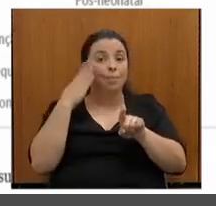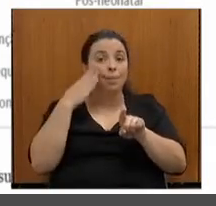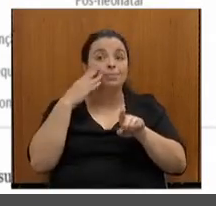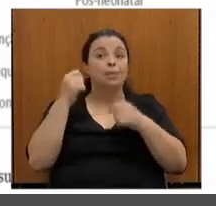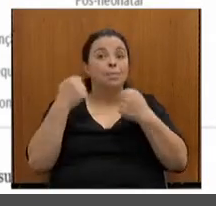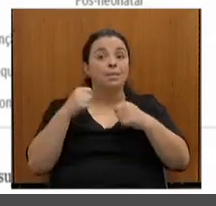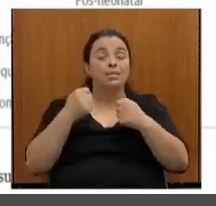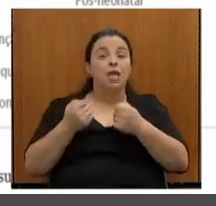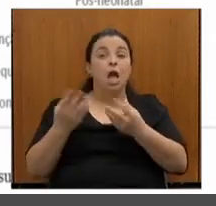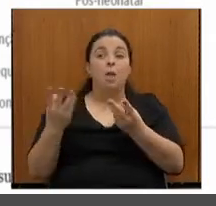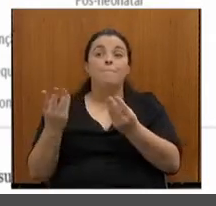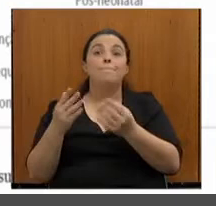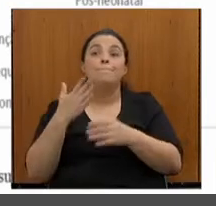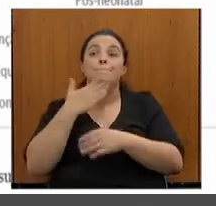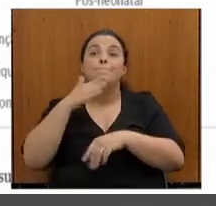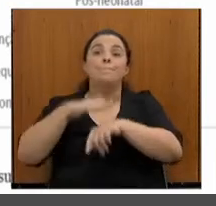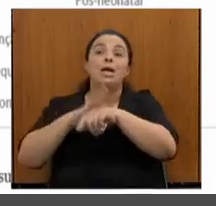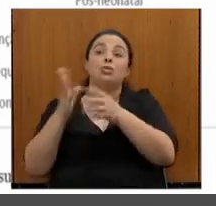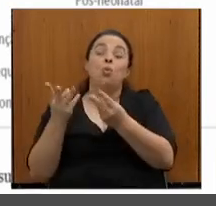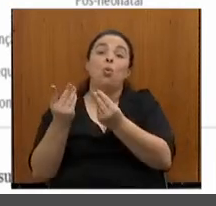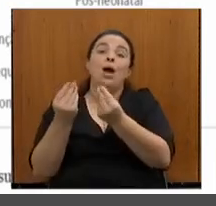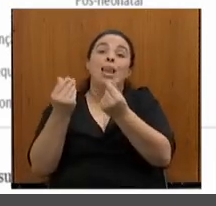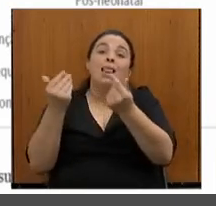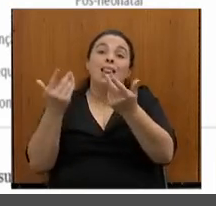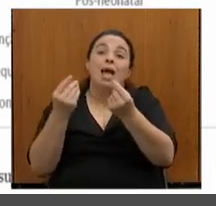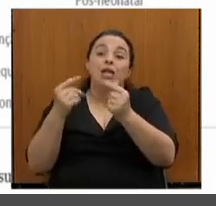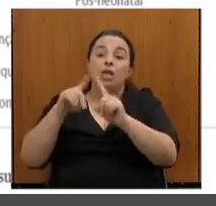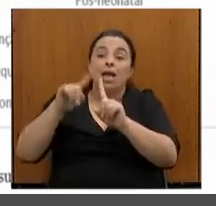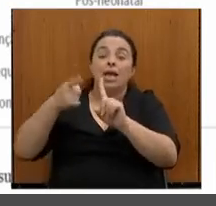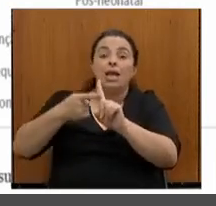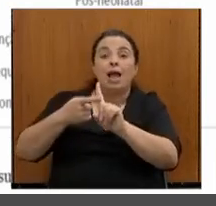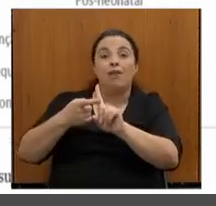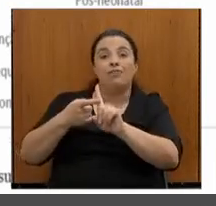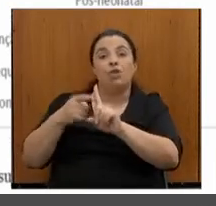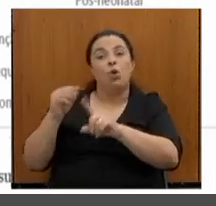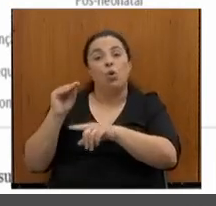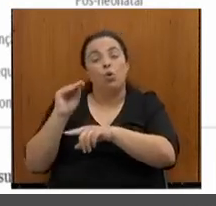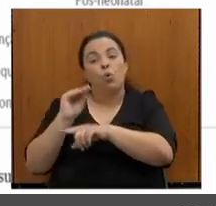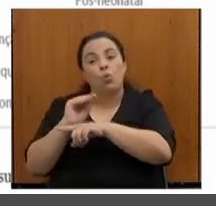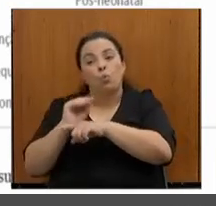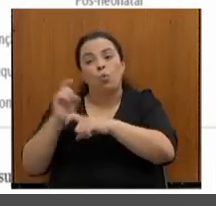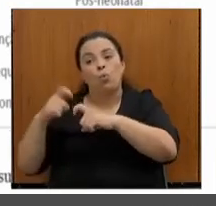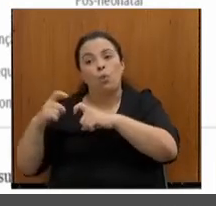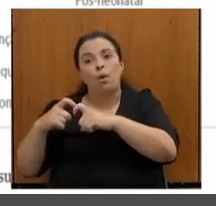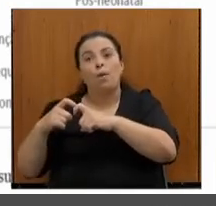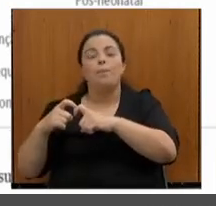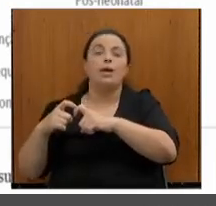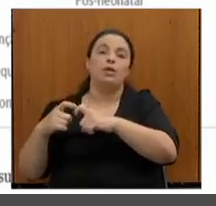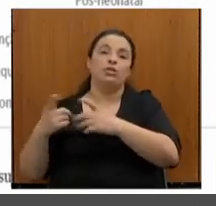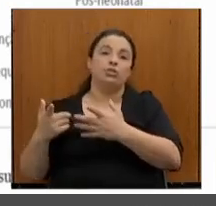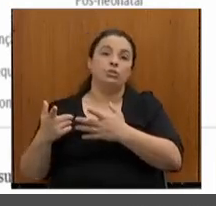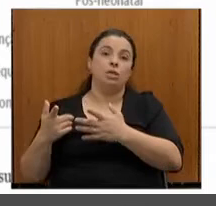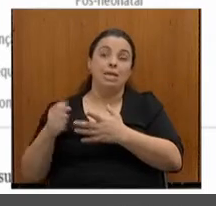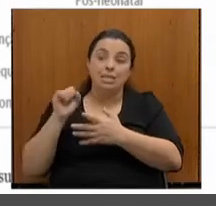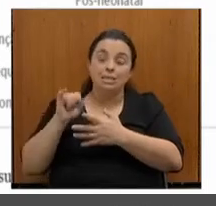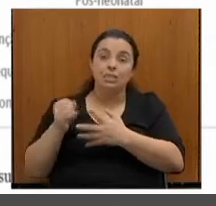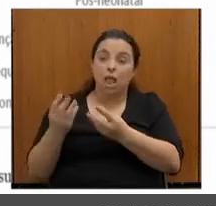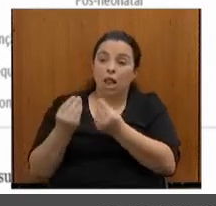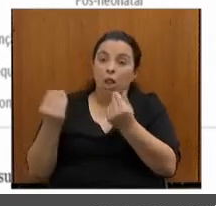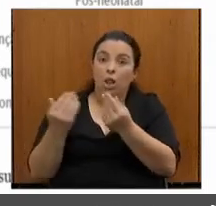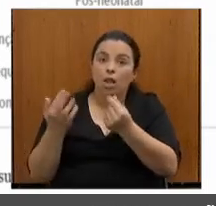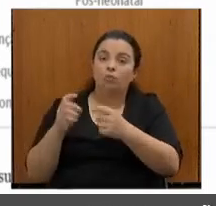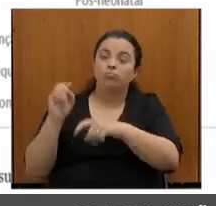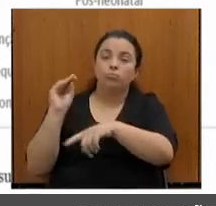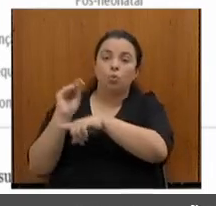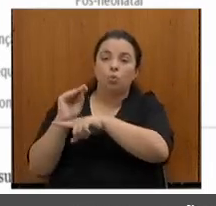gráfico, é exatamente a faixa amarela. Ao melhorar o pré-natal, nós não estamos protegendo apenas as mães, estamos